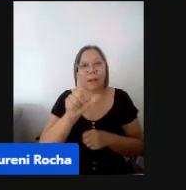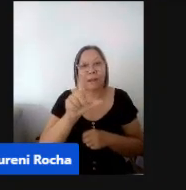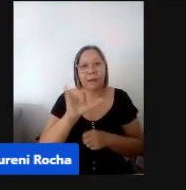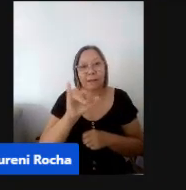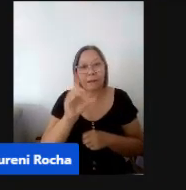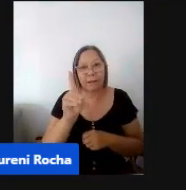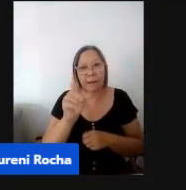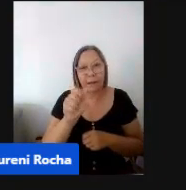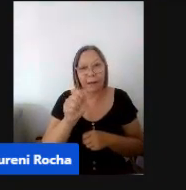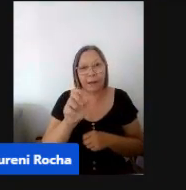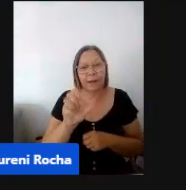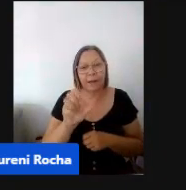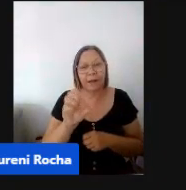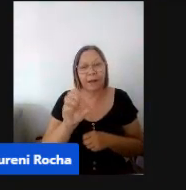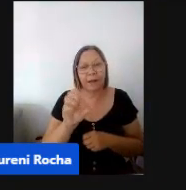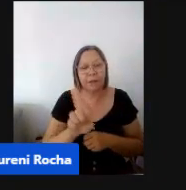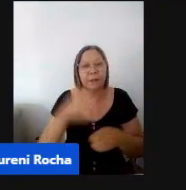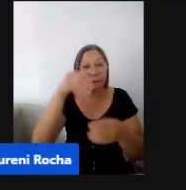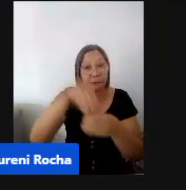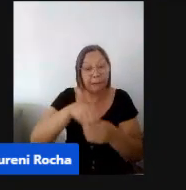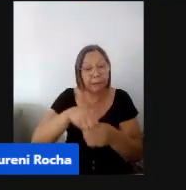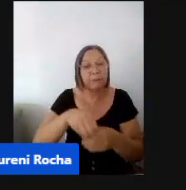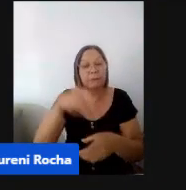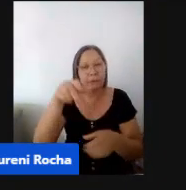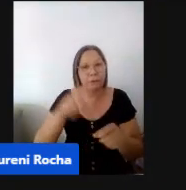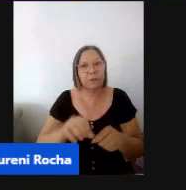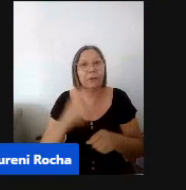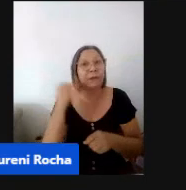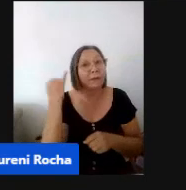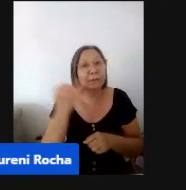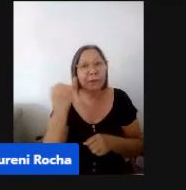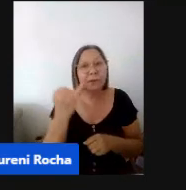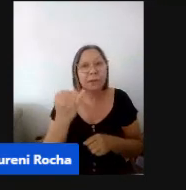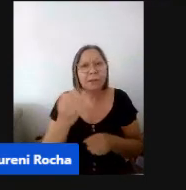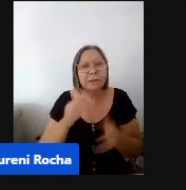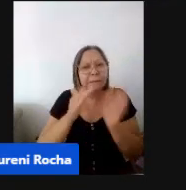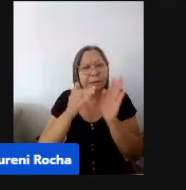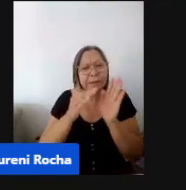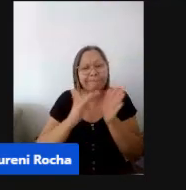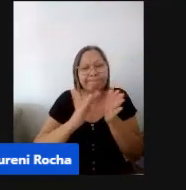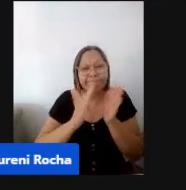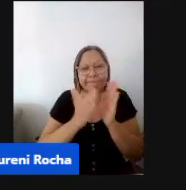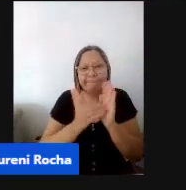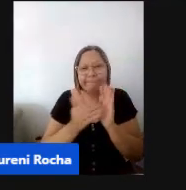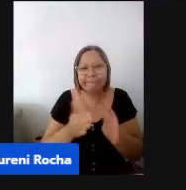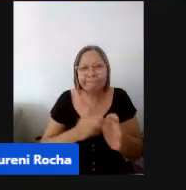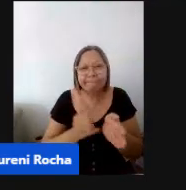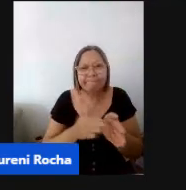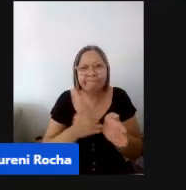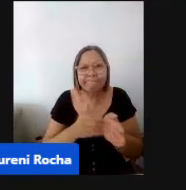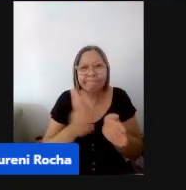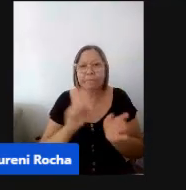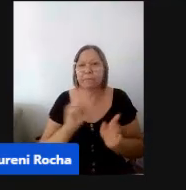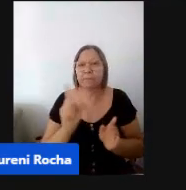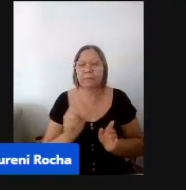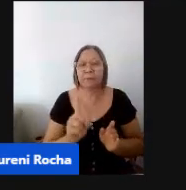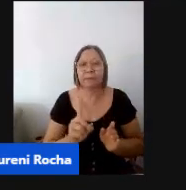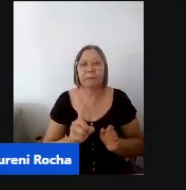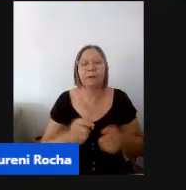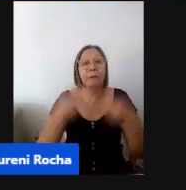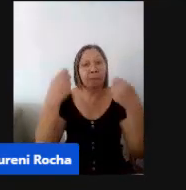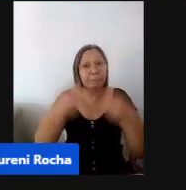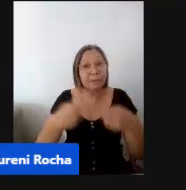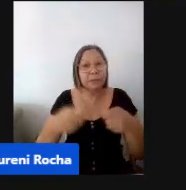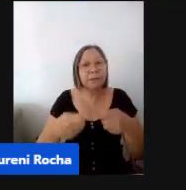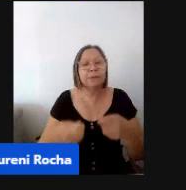tabu e negado o tempo todo. Eu falo, se a gente espremer a escola, nós vamos ter sexualidade saindo da escola.